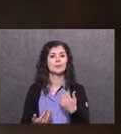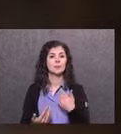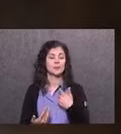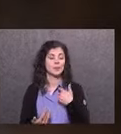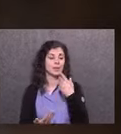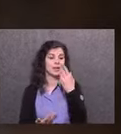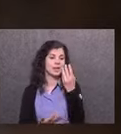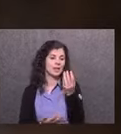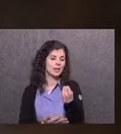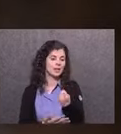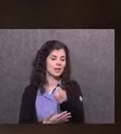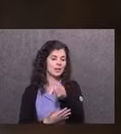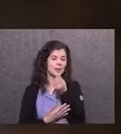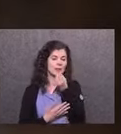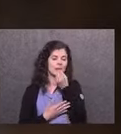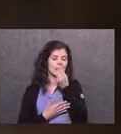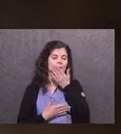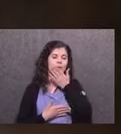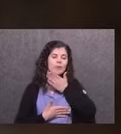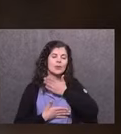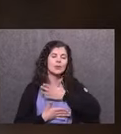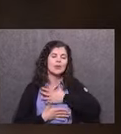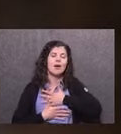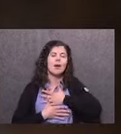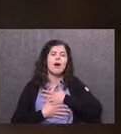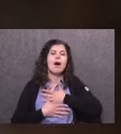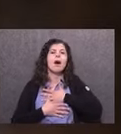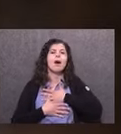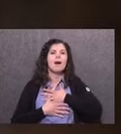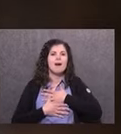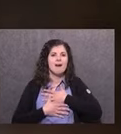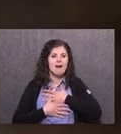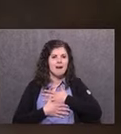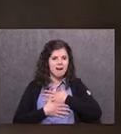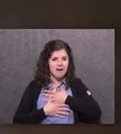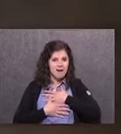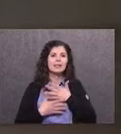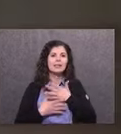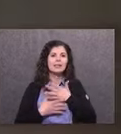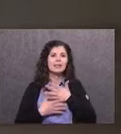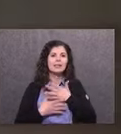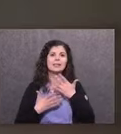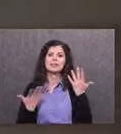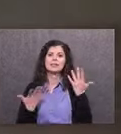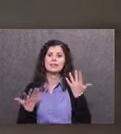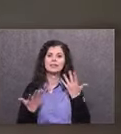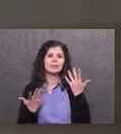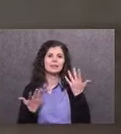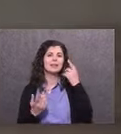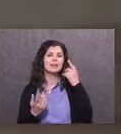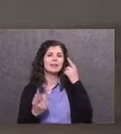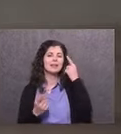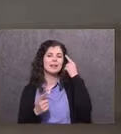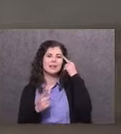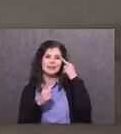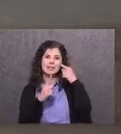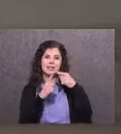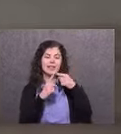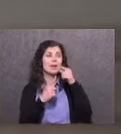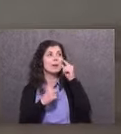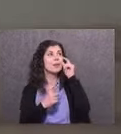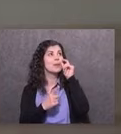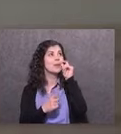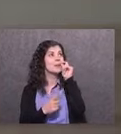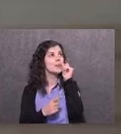Meu alimento é fazer.